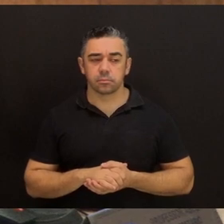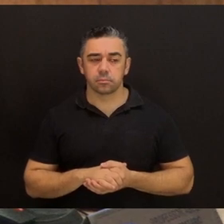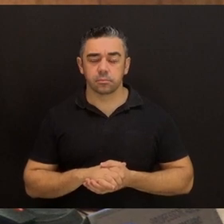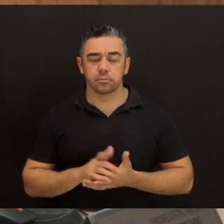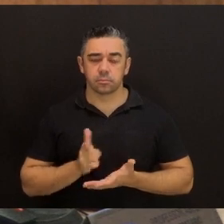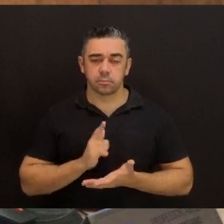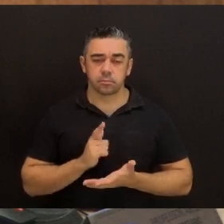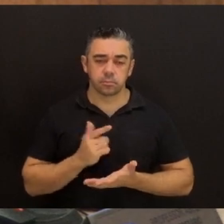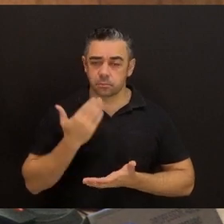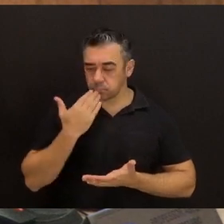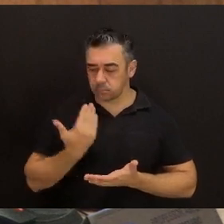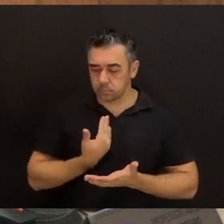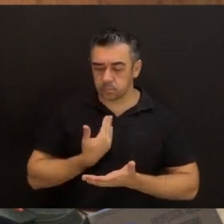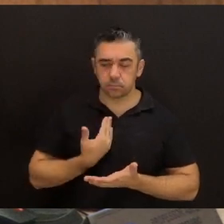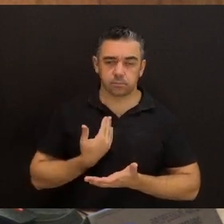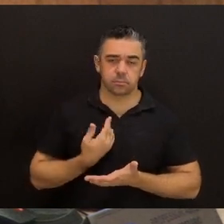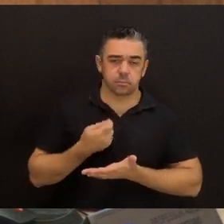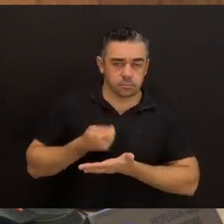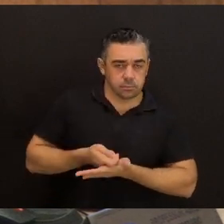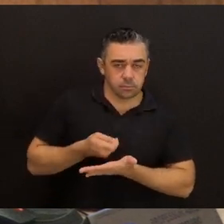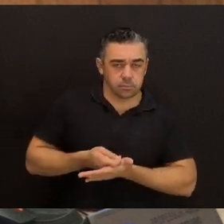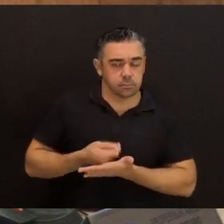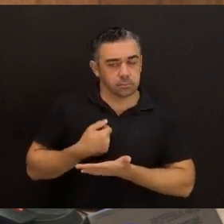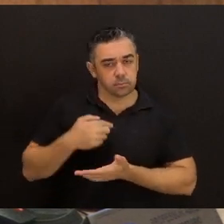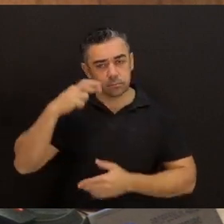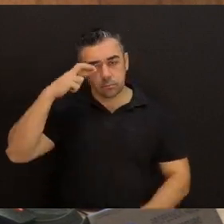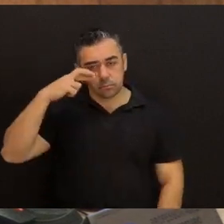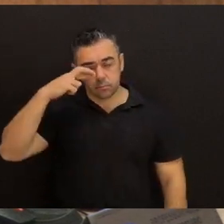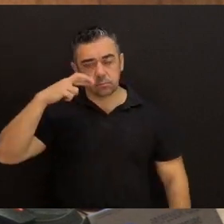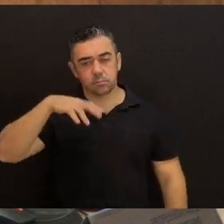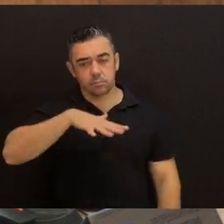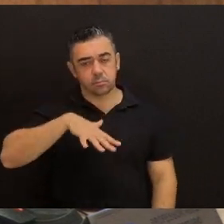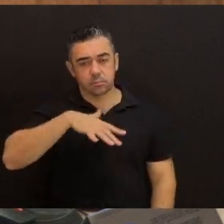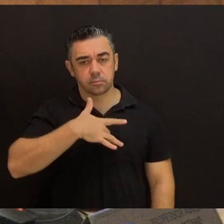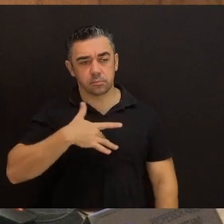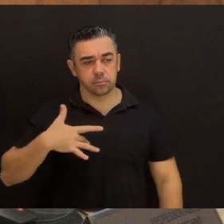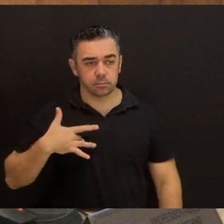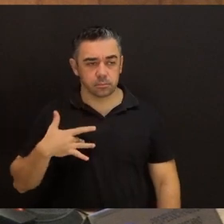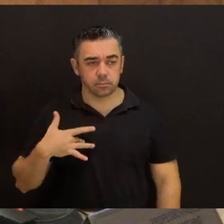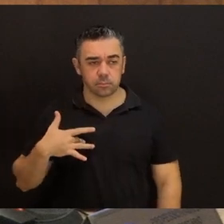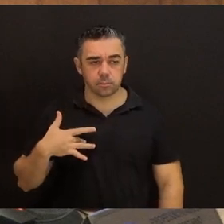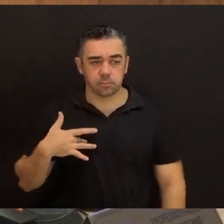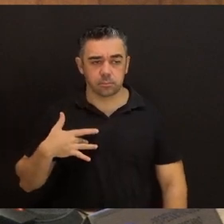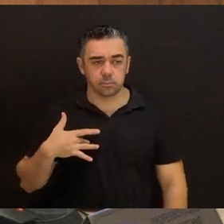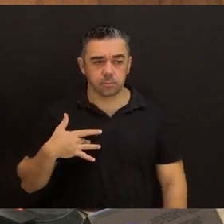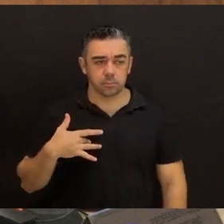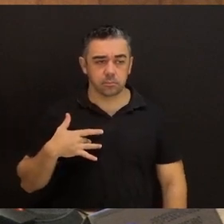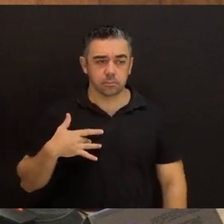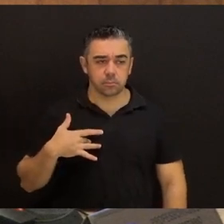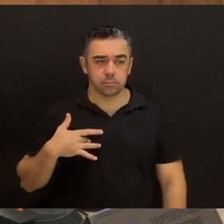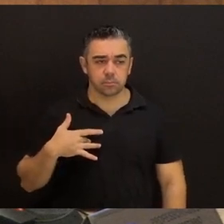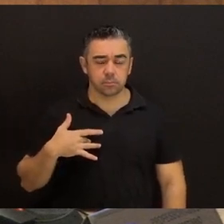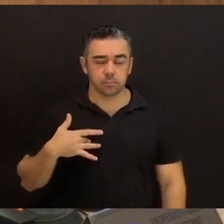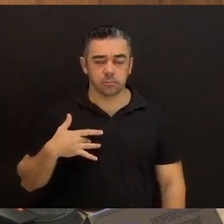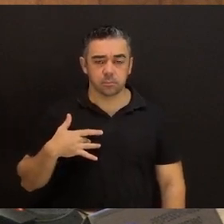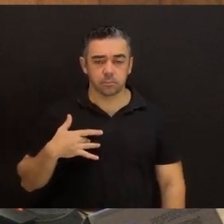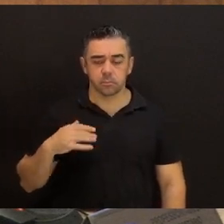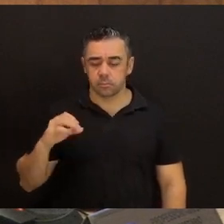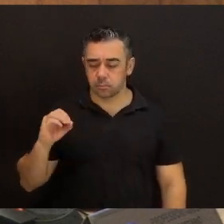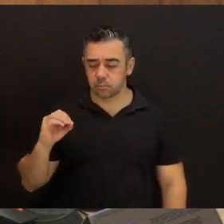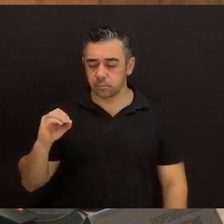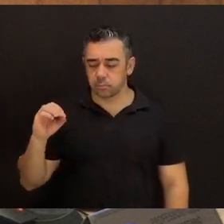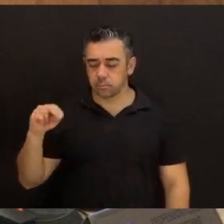cobrança para que eu fiscalizasse dentro da área de saúde o a questão de Oncologia